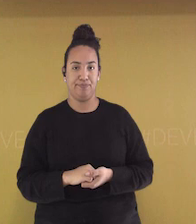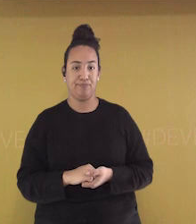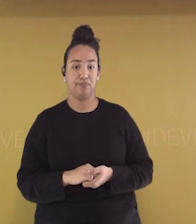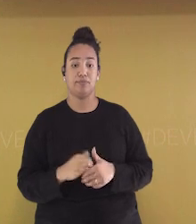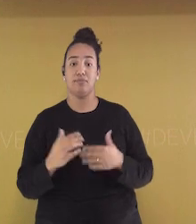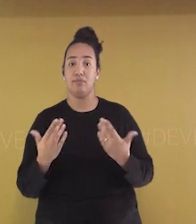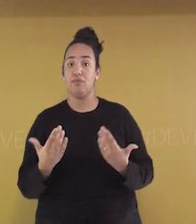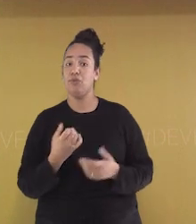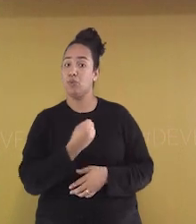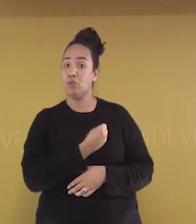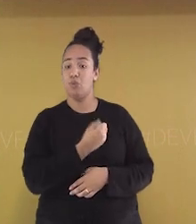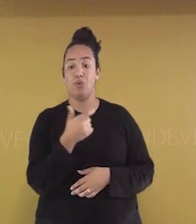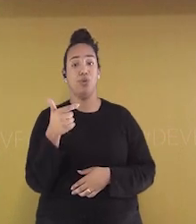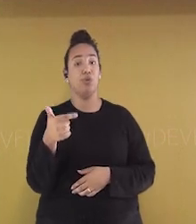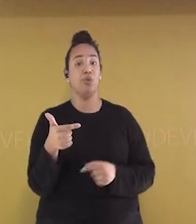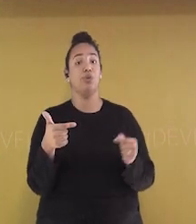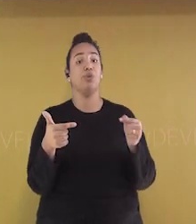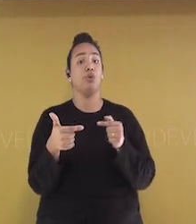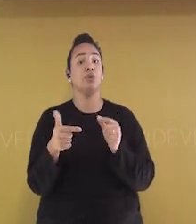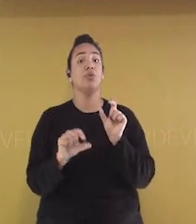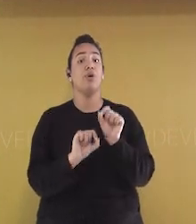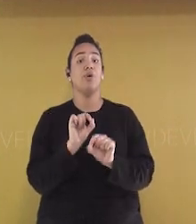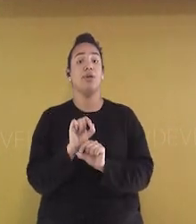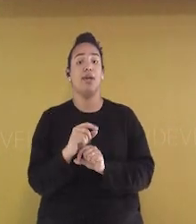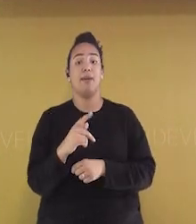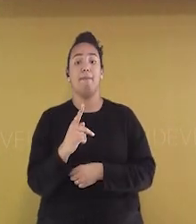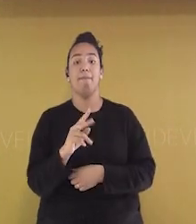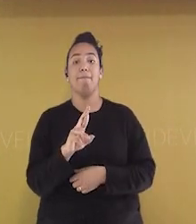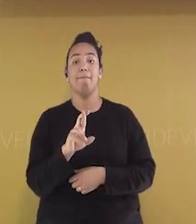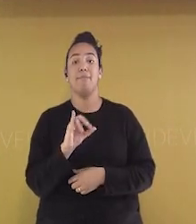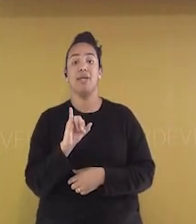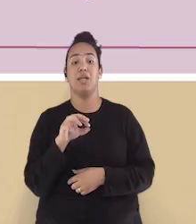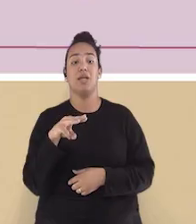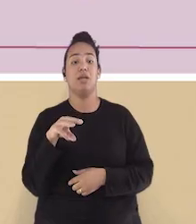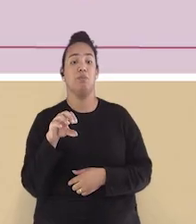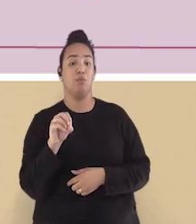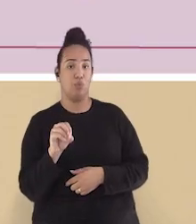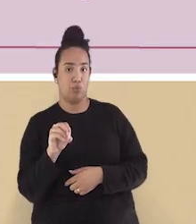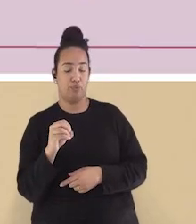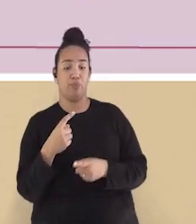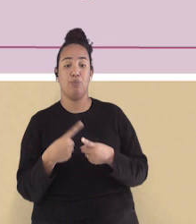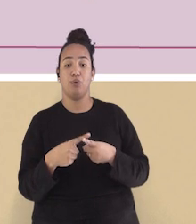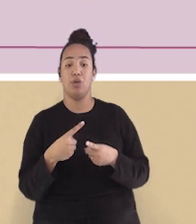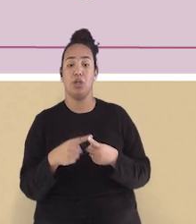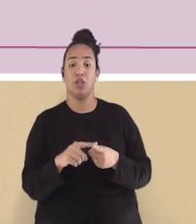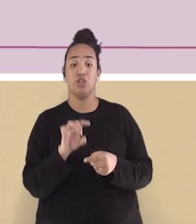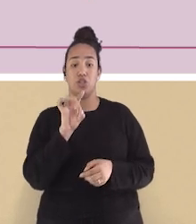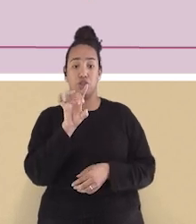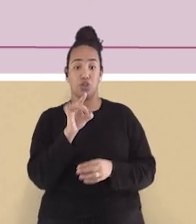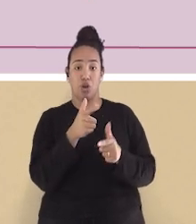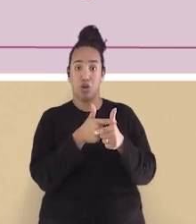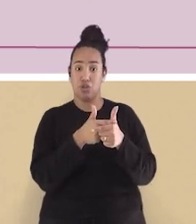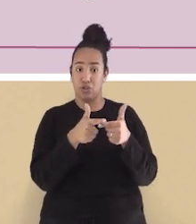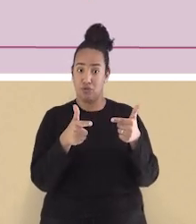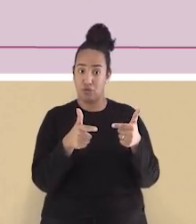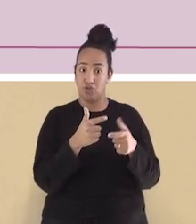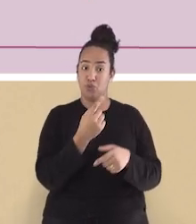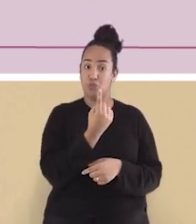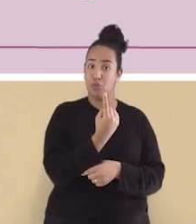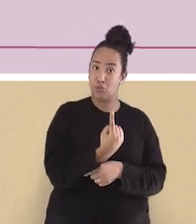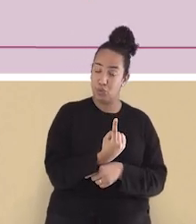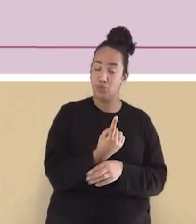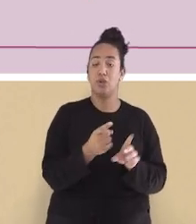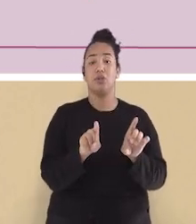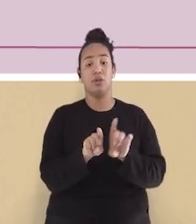O número 2 é o que chamamos de número primo, pois só possui como divisores o 1 e